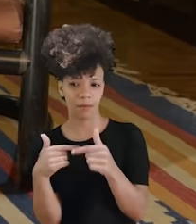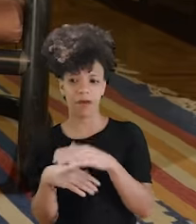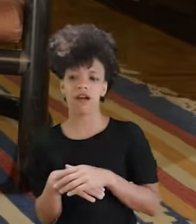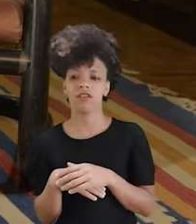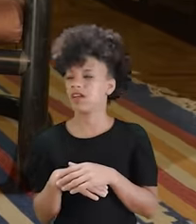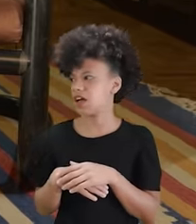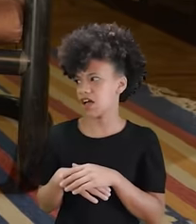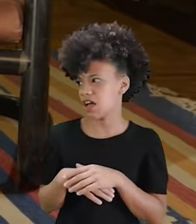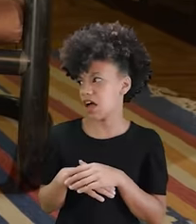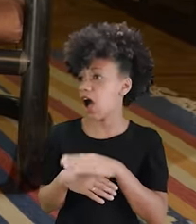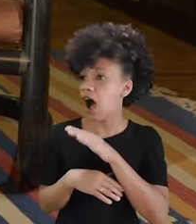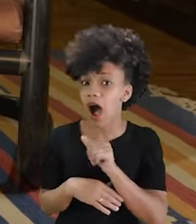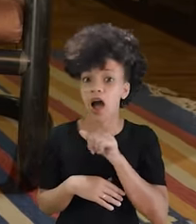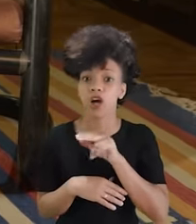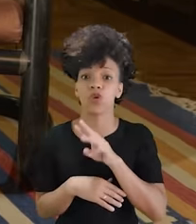o